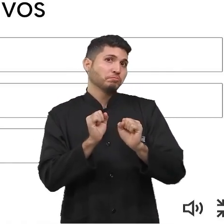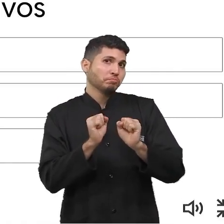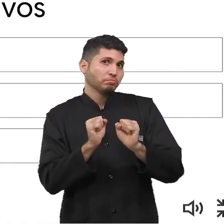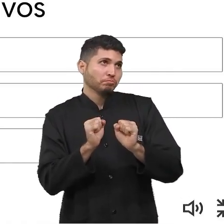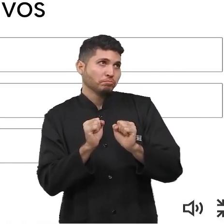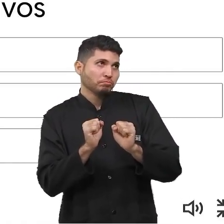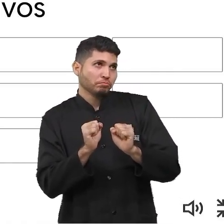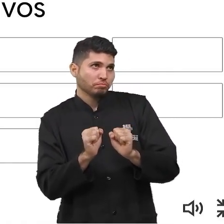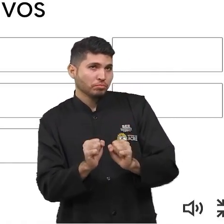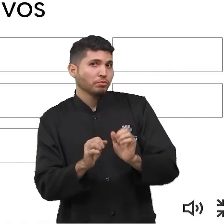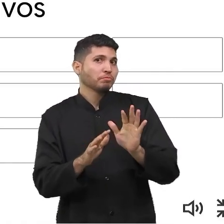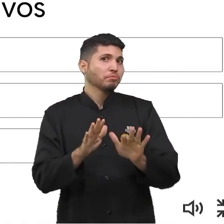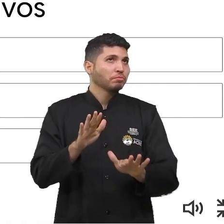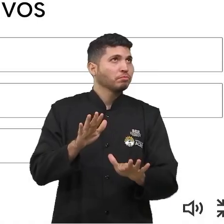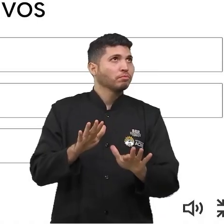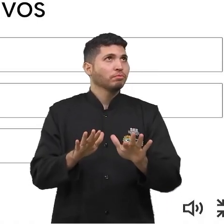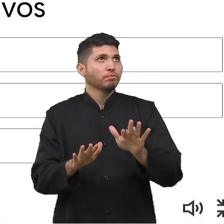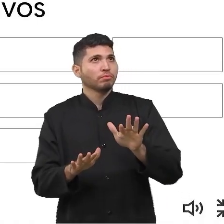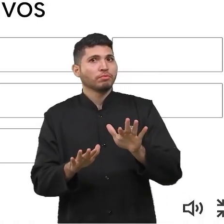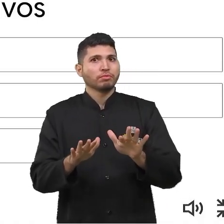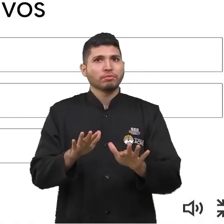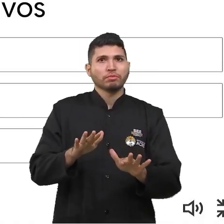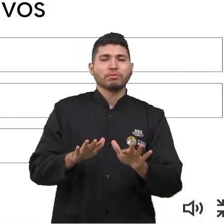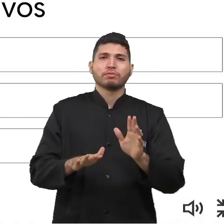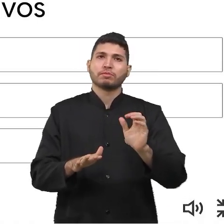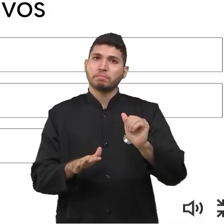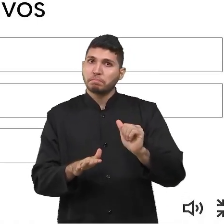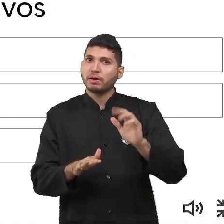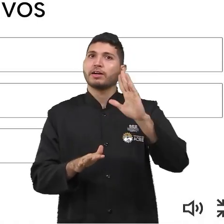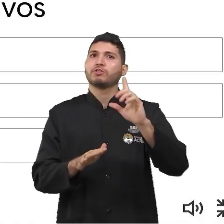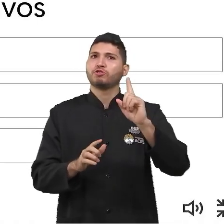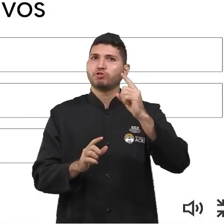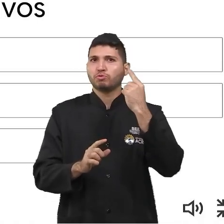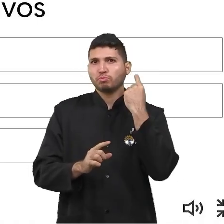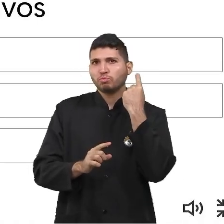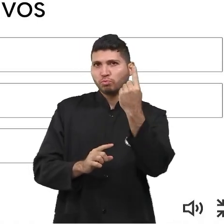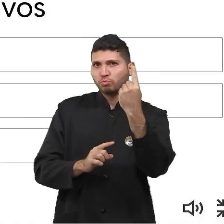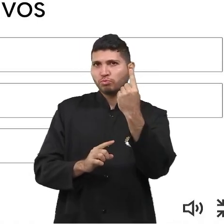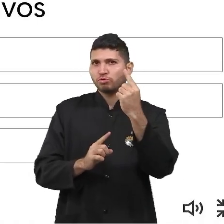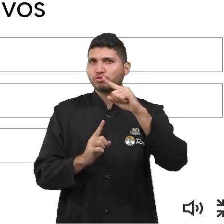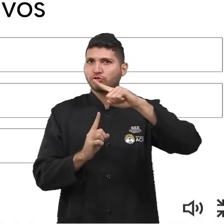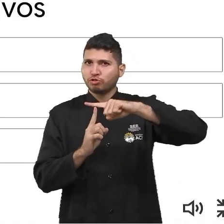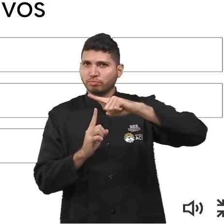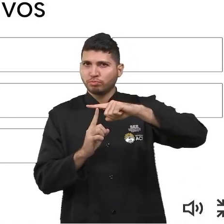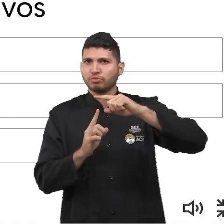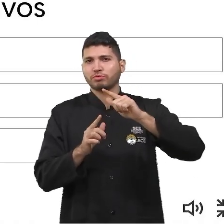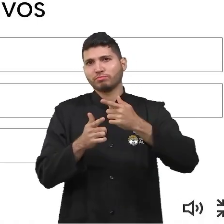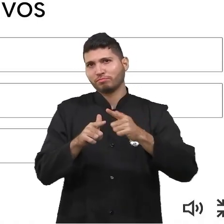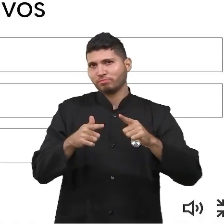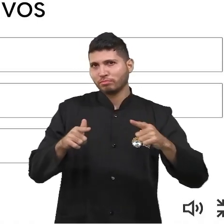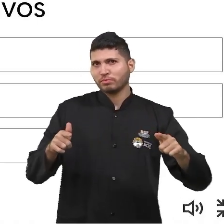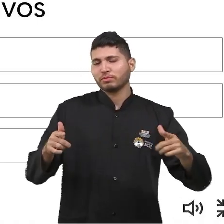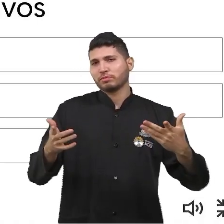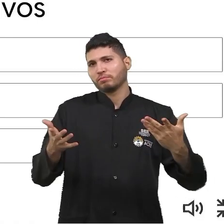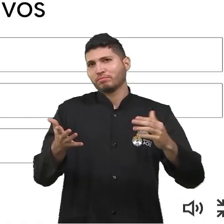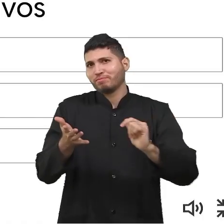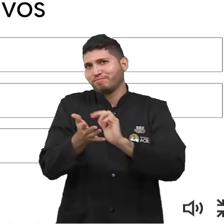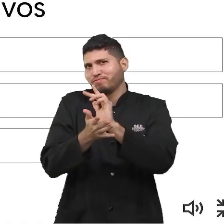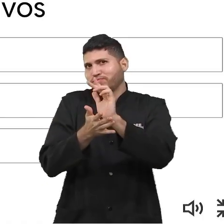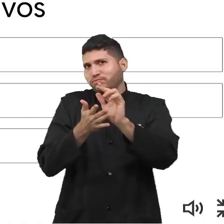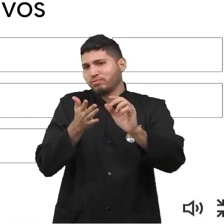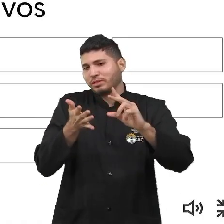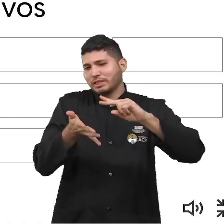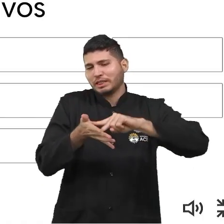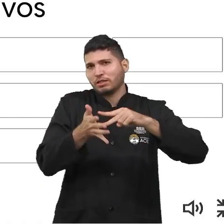que uma palavra dessa, ela vá ser mais de uma classe gramatical, tá? Ela adquire diversas formas, chamada polissemia das palavras,